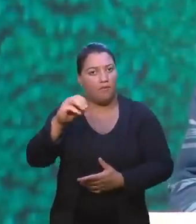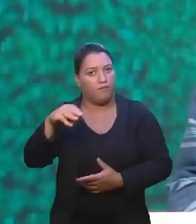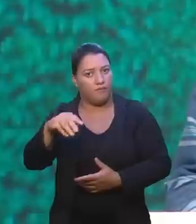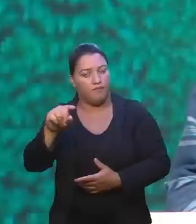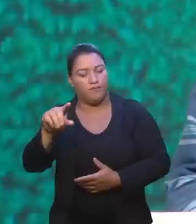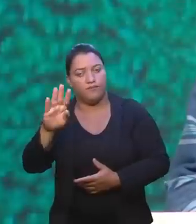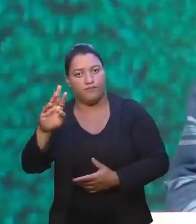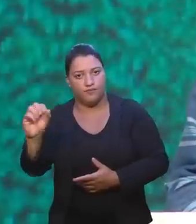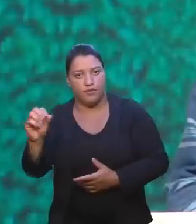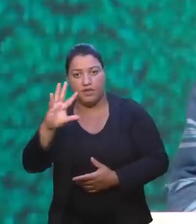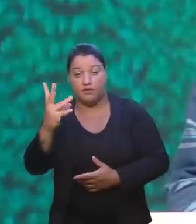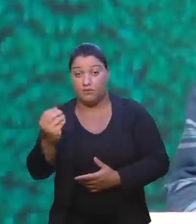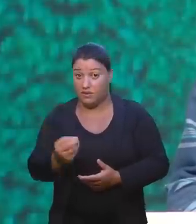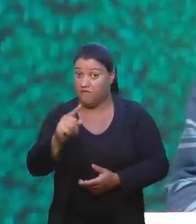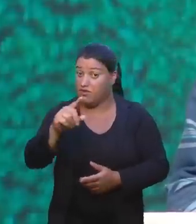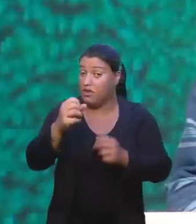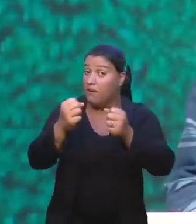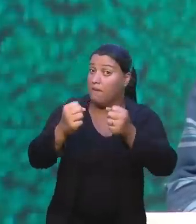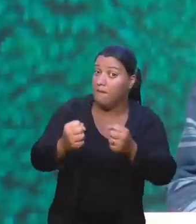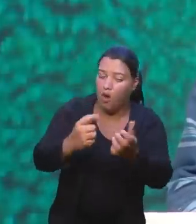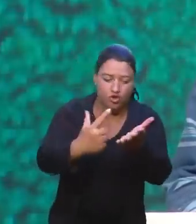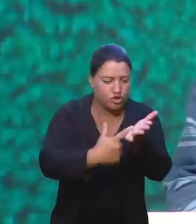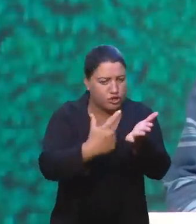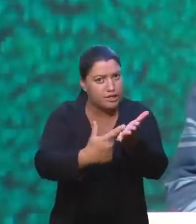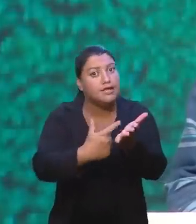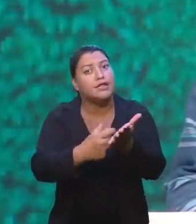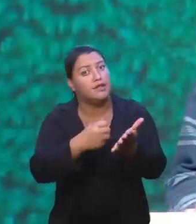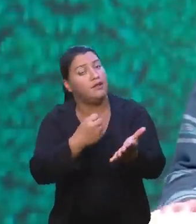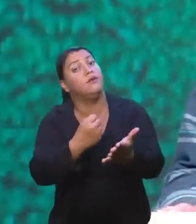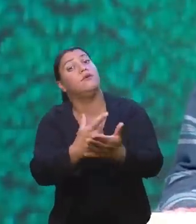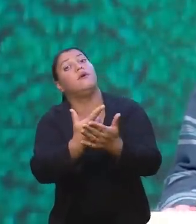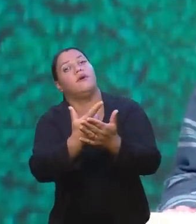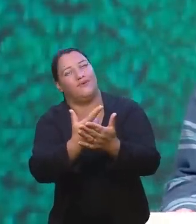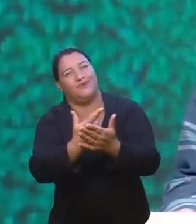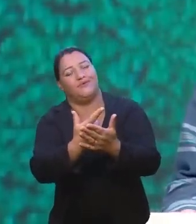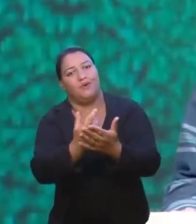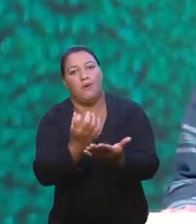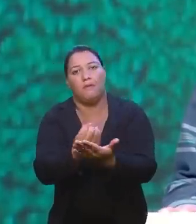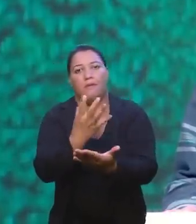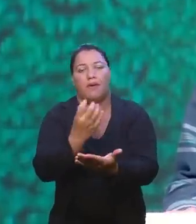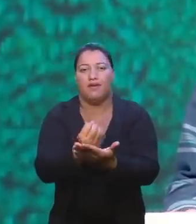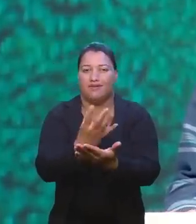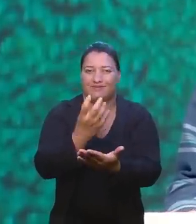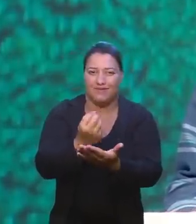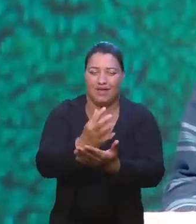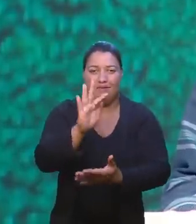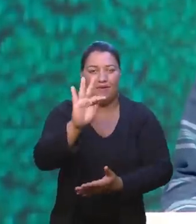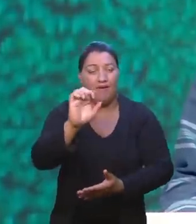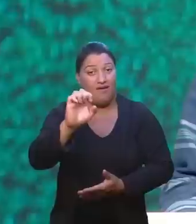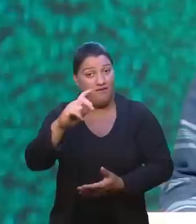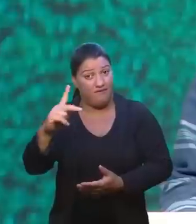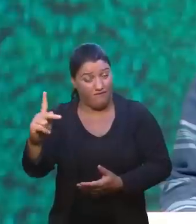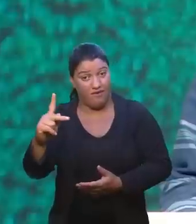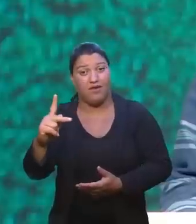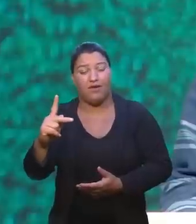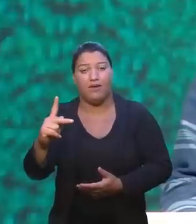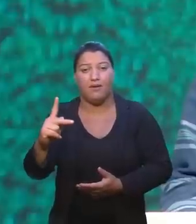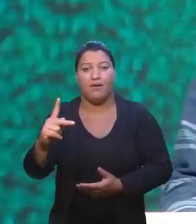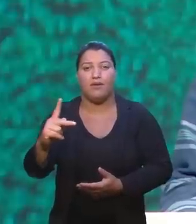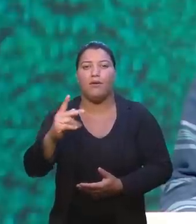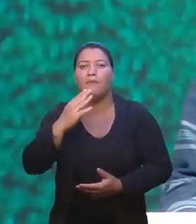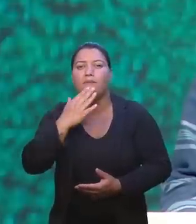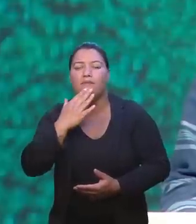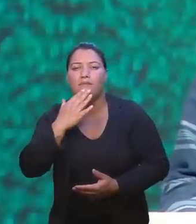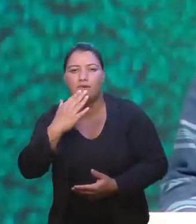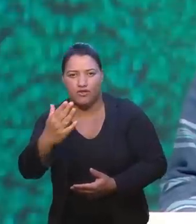livrariamundoespirita.com.br. Você poderá adquirir livros com o cuidado doutrinário que a Federação Espírita do Paraná dedica ao seu